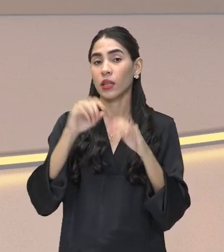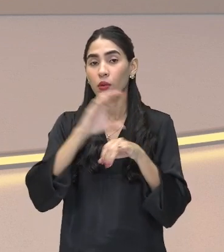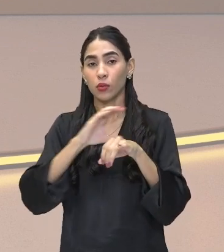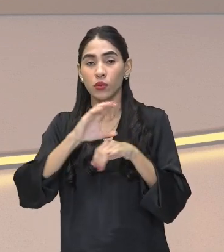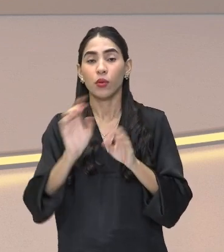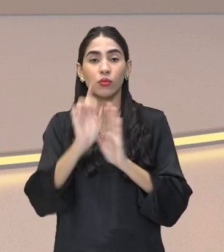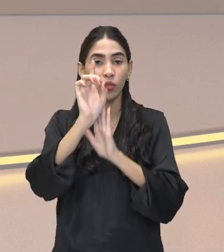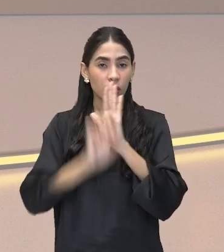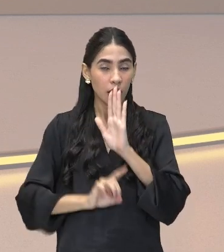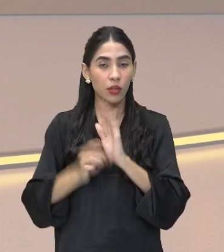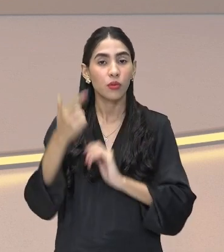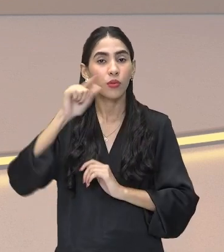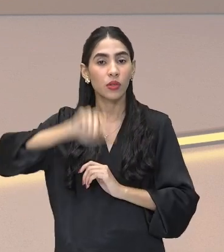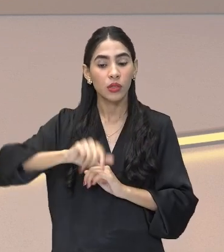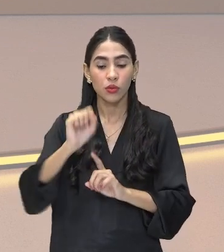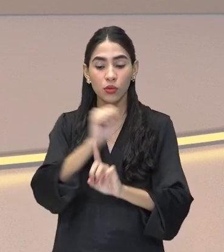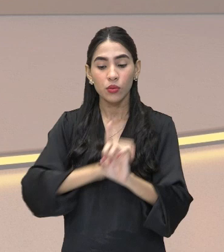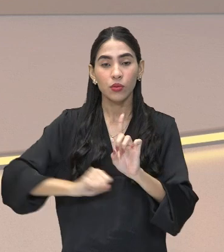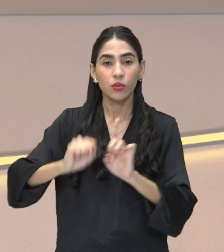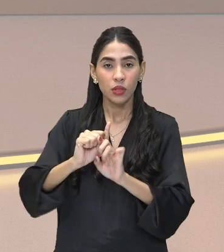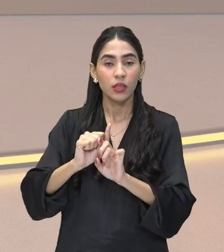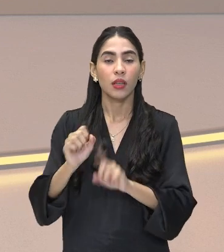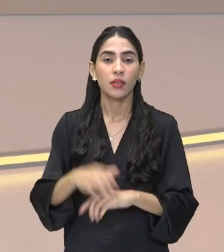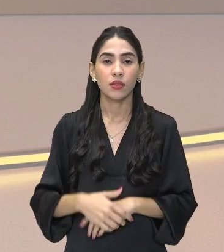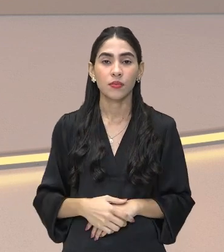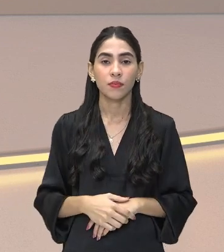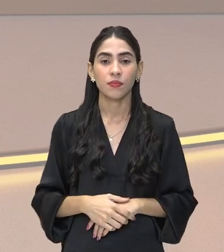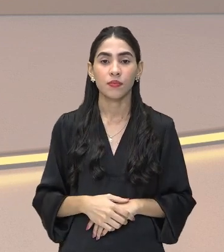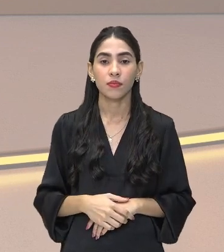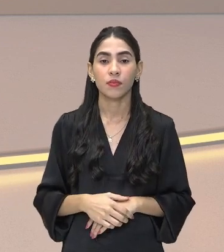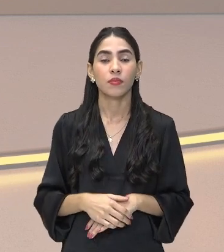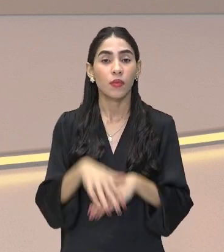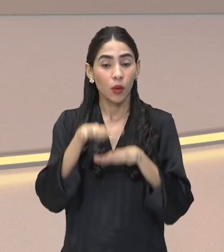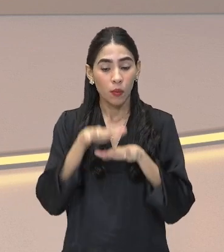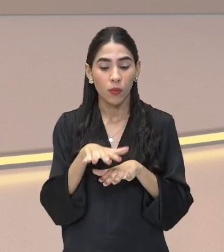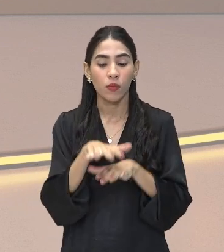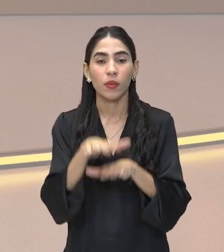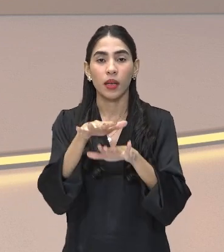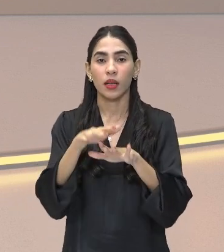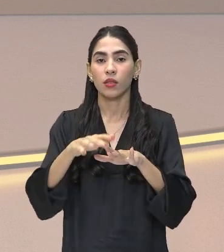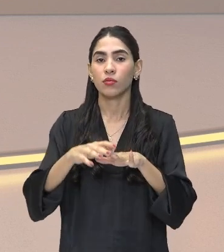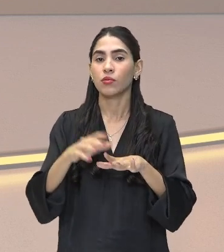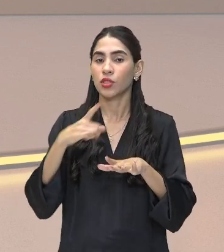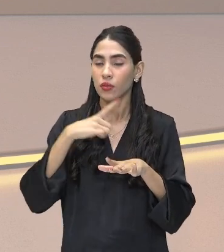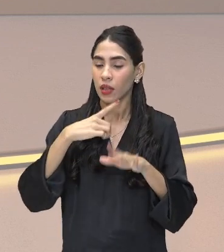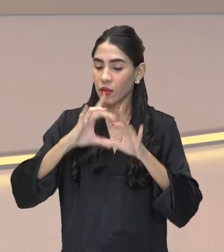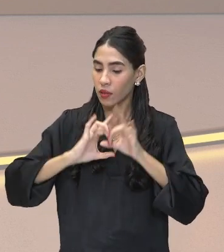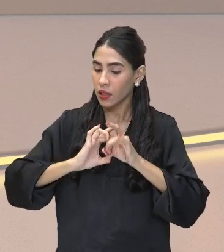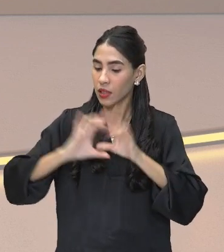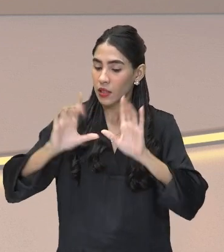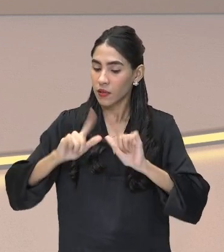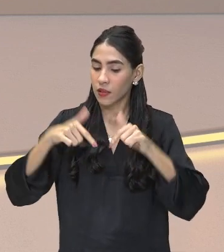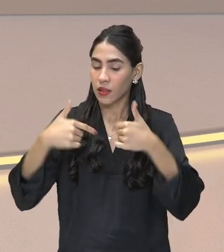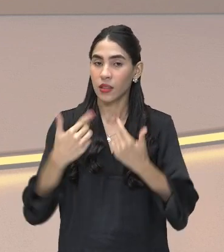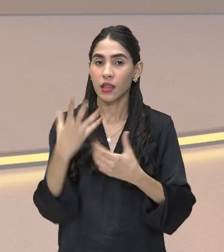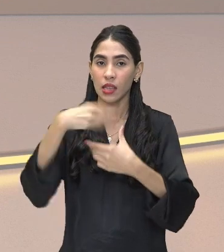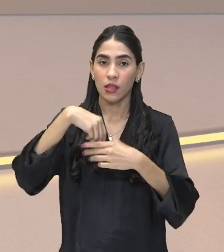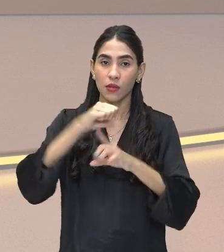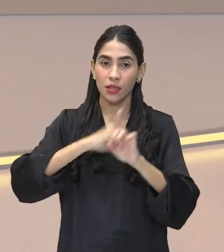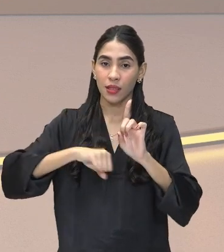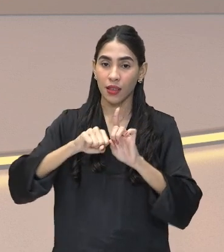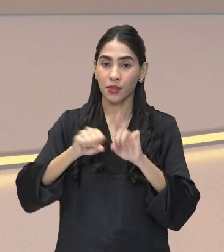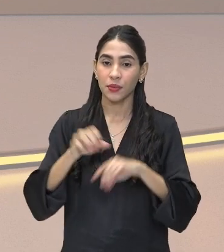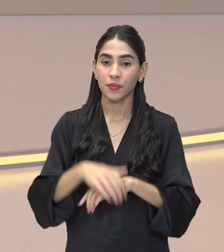direito garantido aí para a associação e os movimentos puderam ter liberdade para atuar na sociedade,